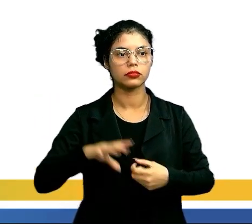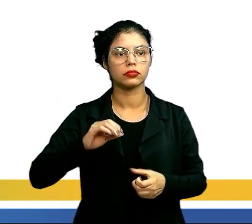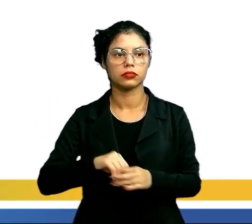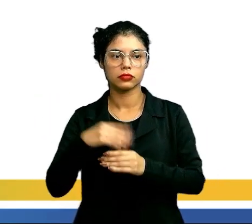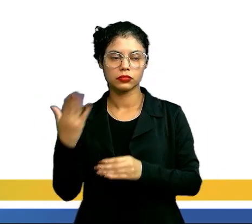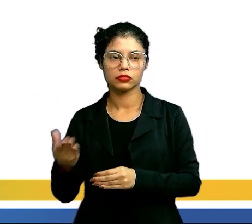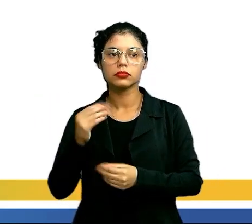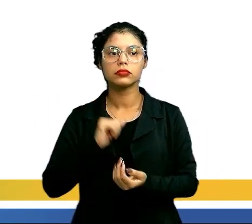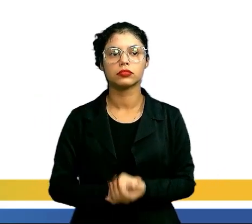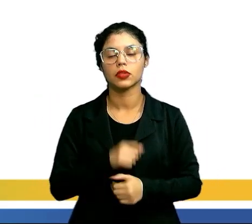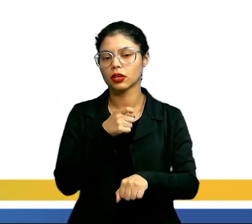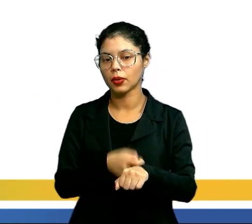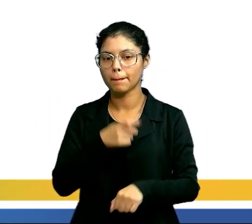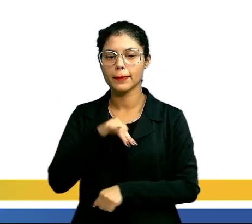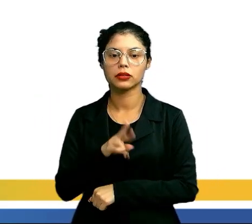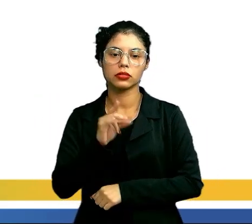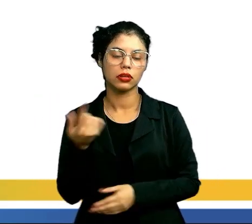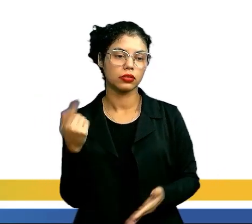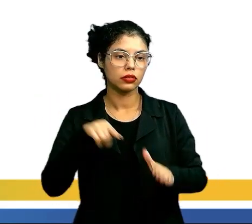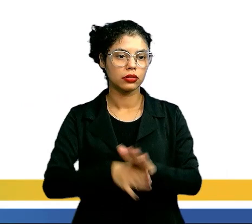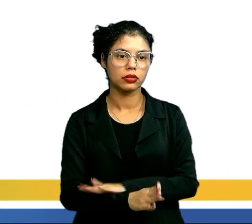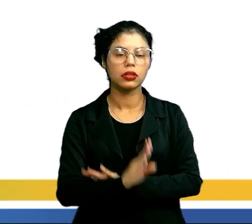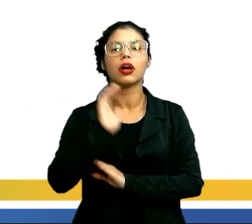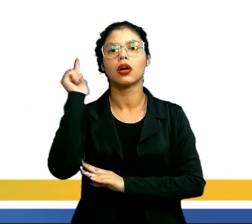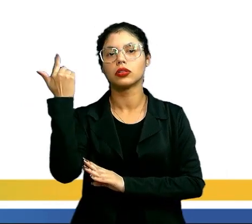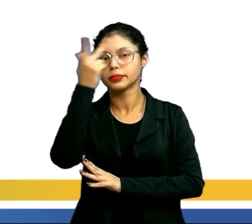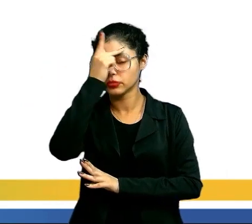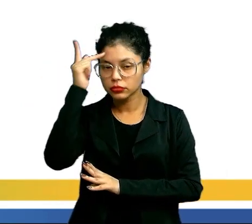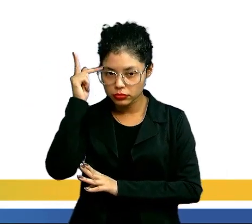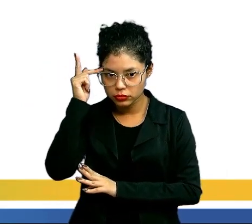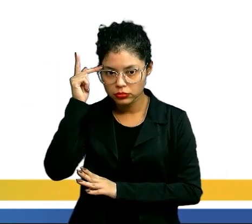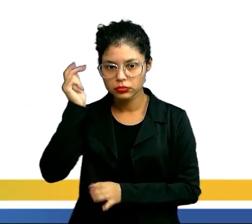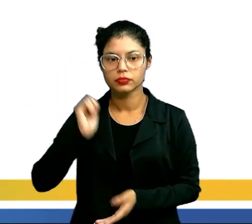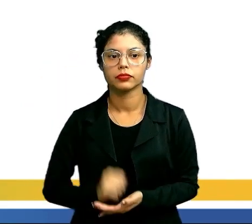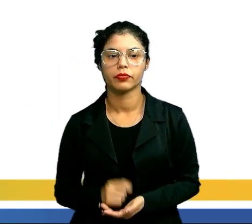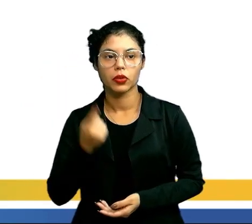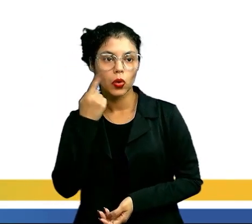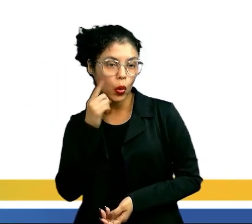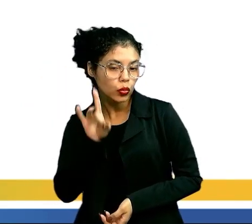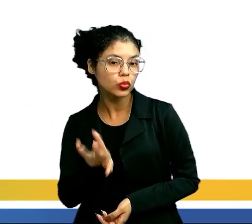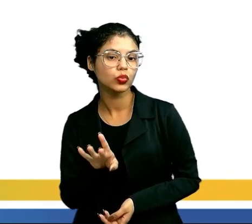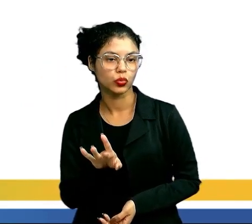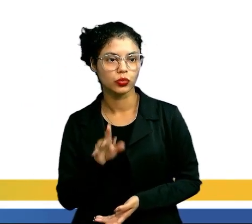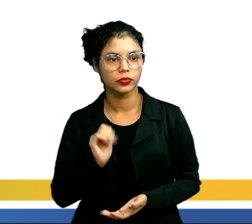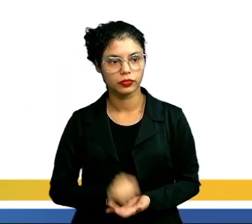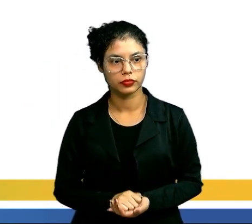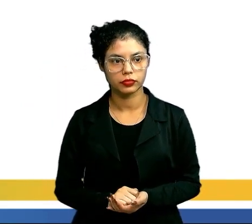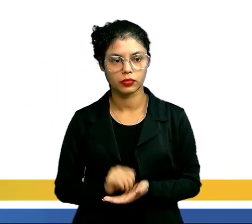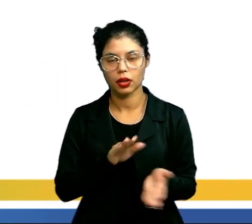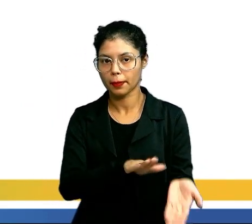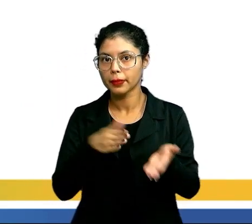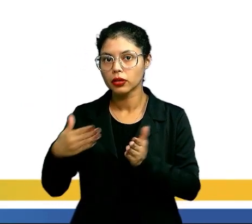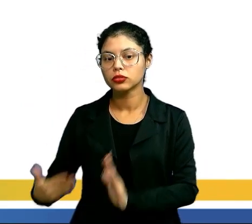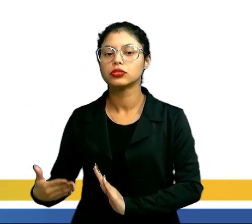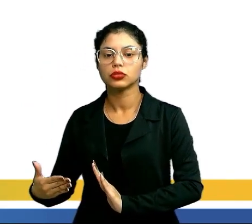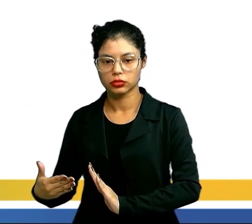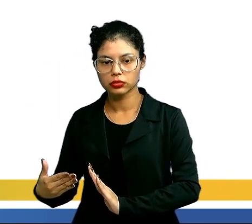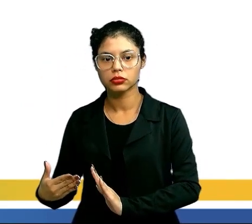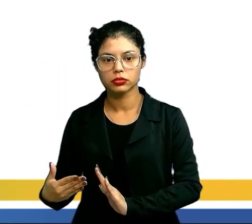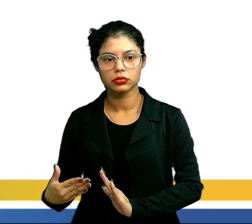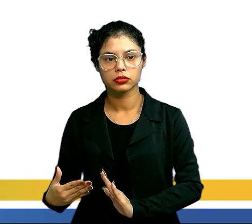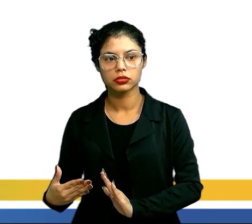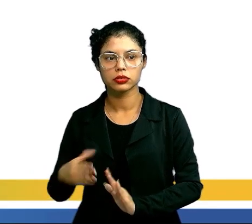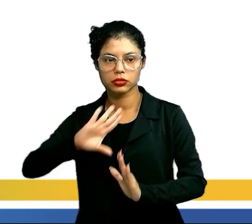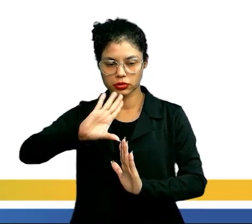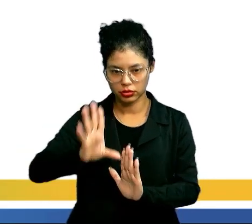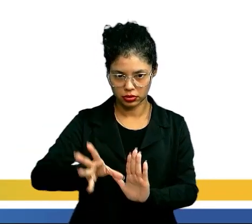extracelular maduro, ele tá ali e ele acaba infectando a pessoa. E olha só, pessoal, a partir do momento que ele se